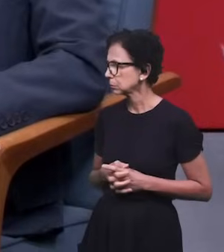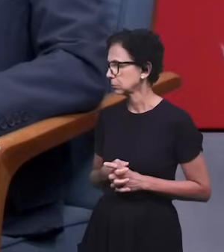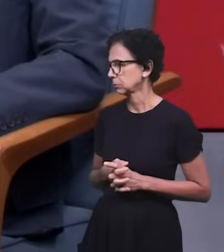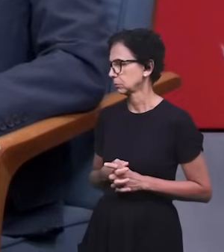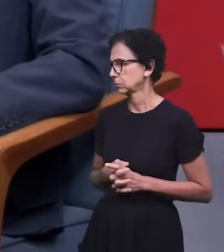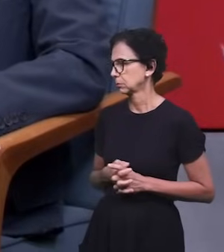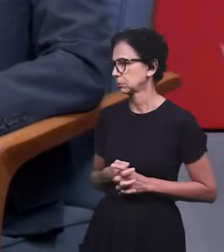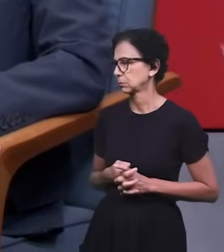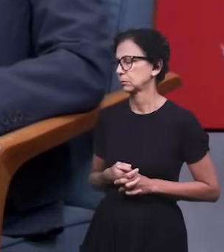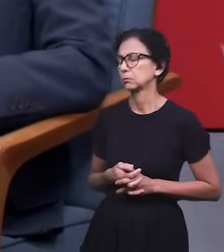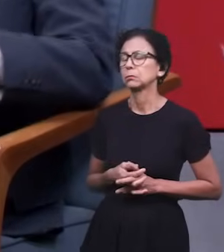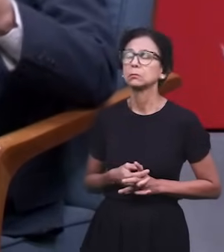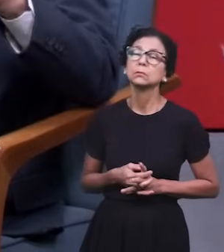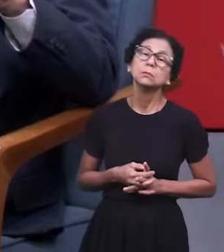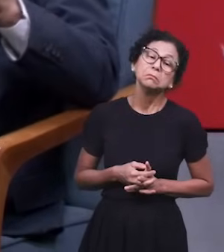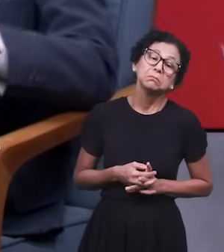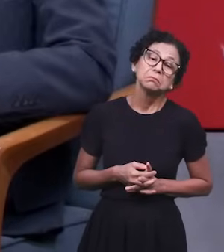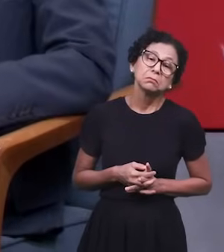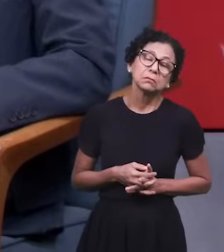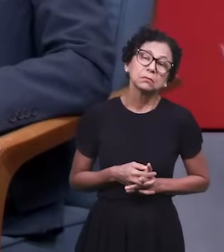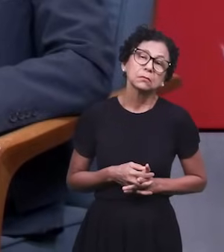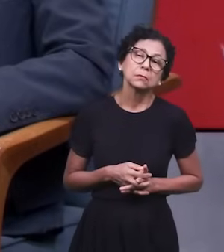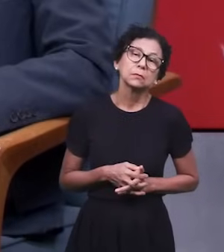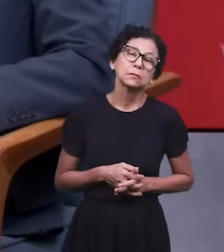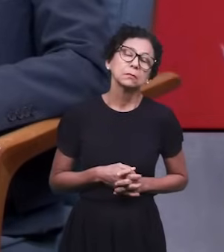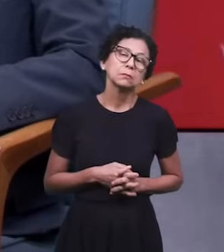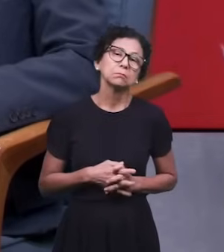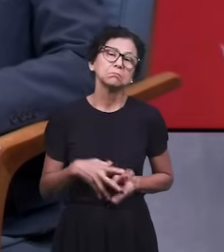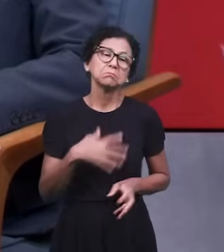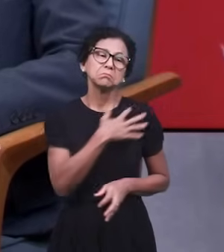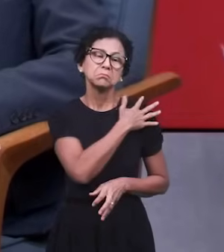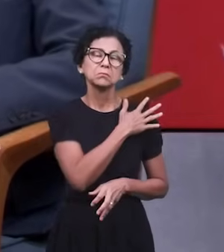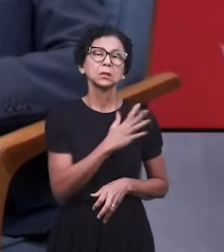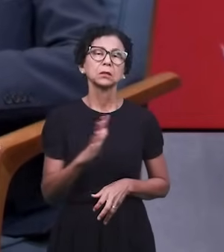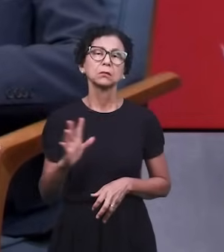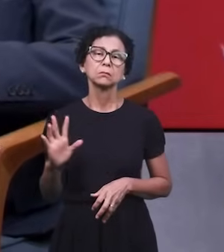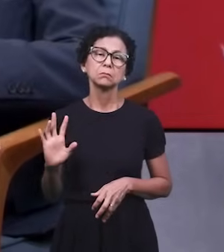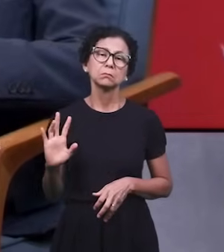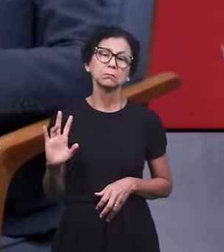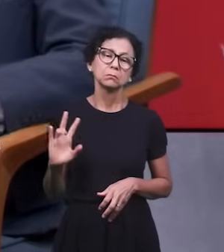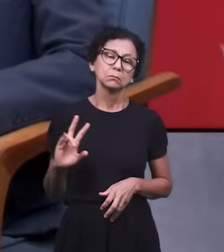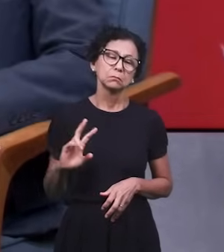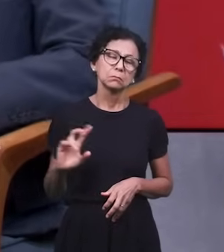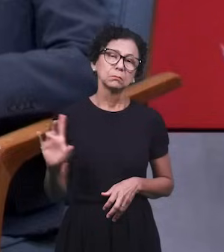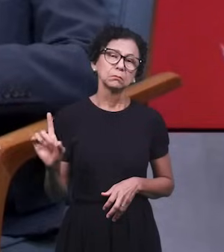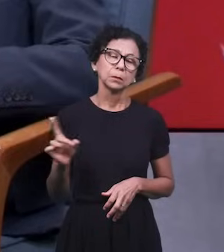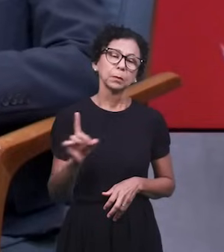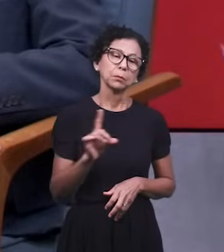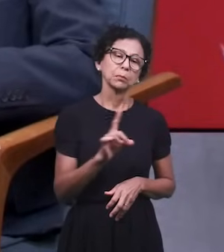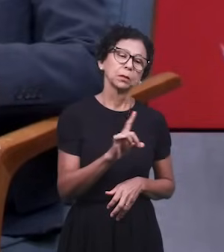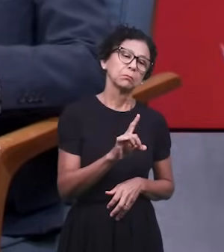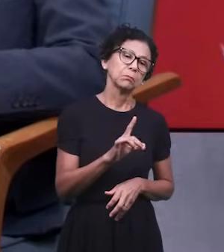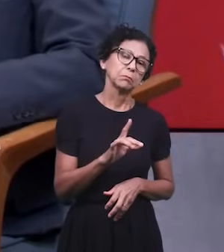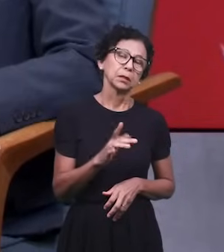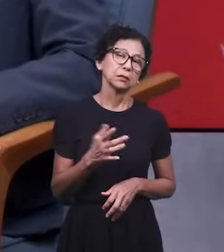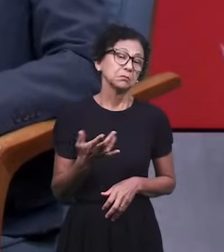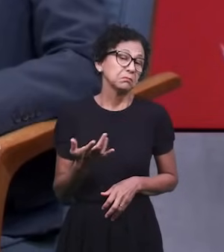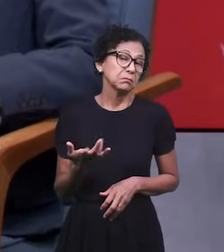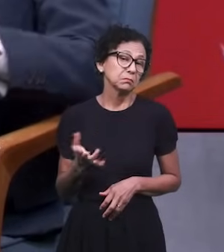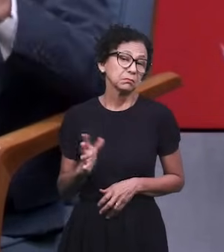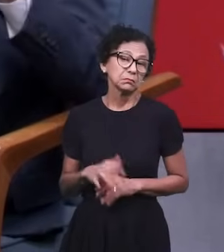E em meio a tudo aquilo, quando Naamã seguiu, Eliseu talvez tenha entrado lá para os seus